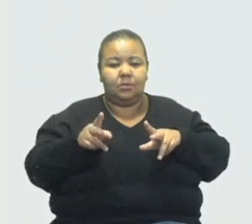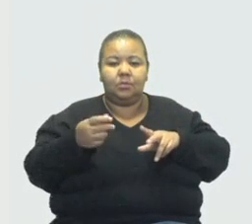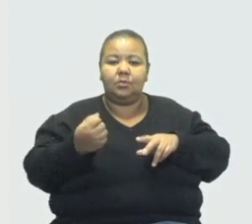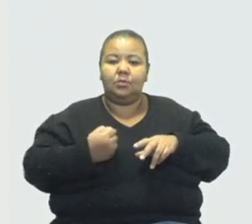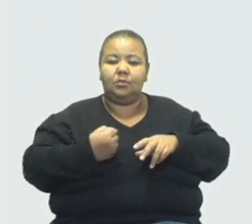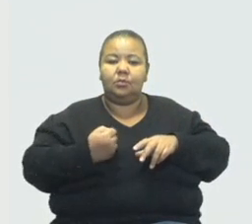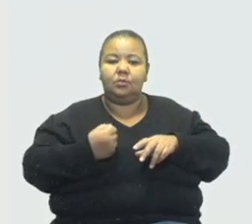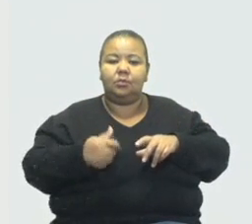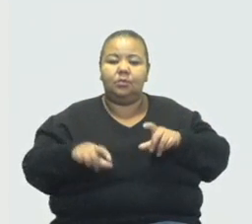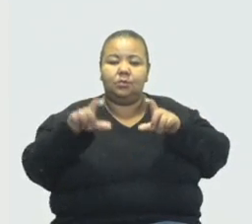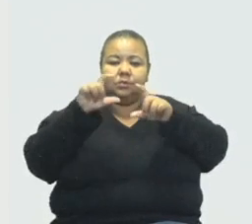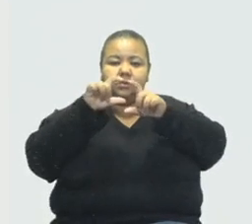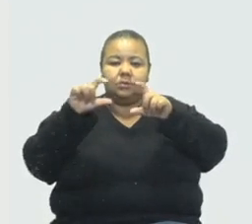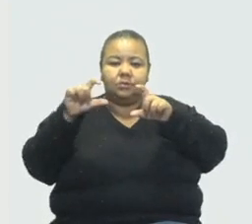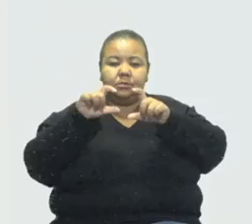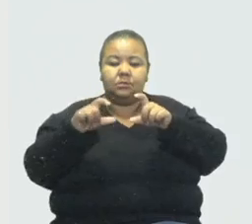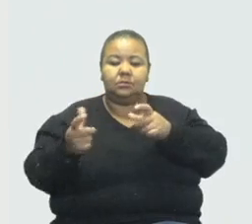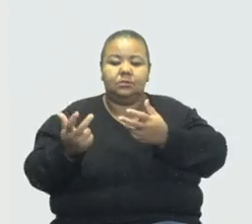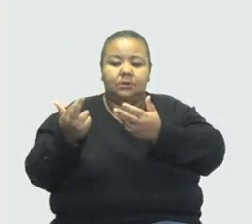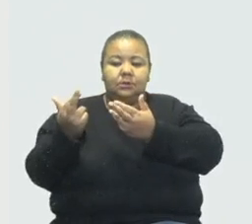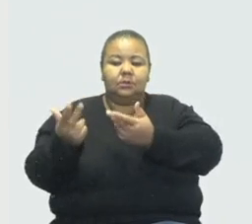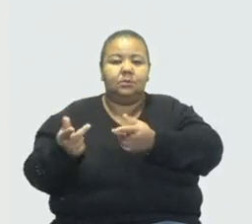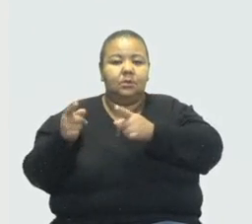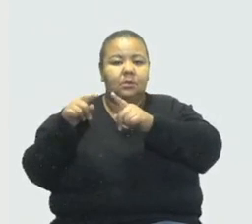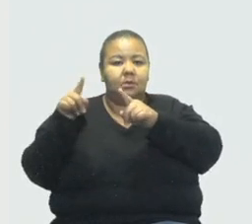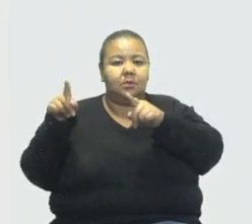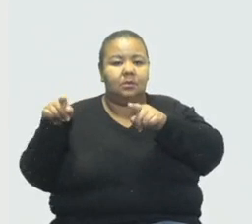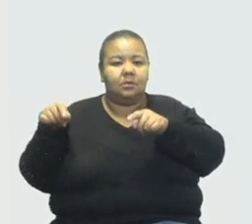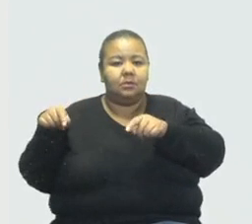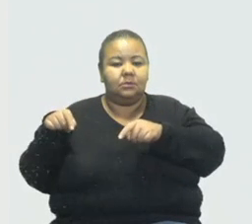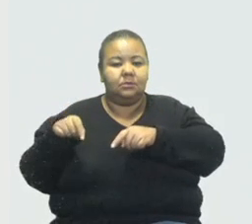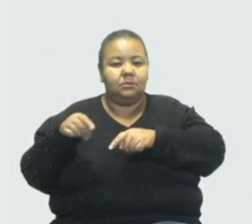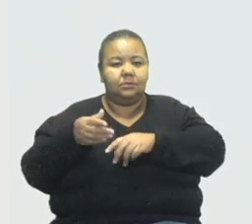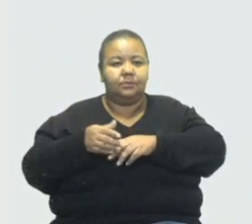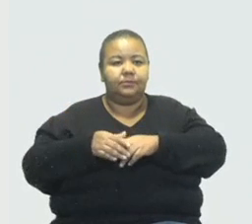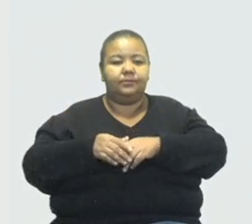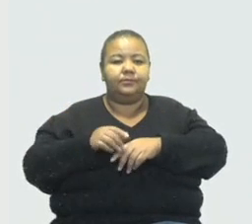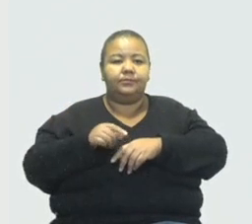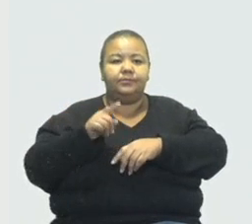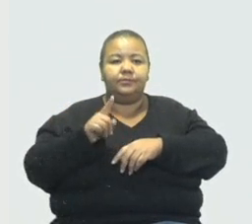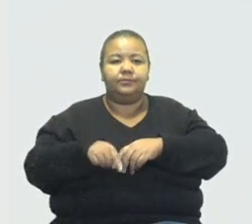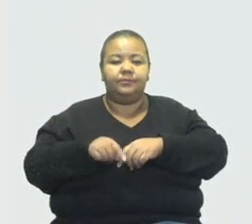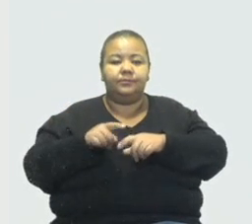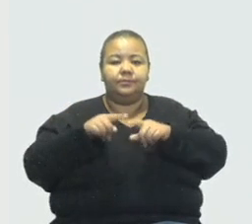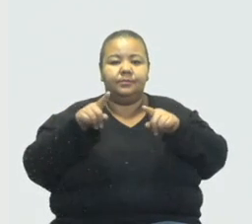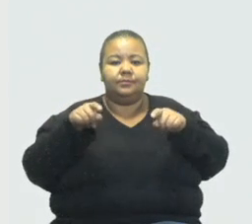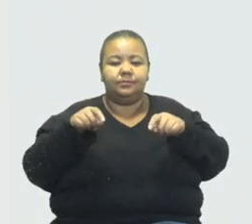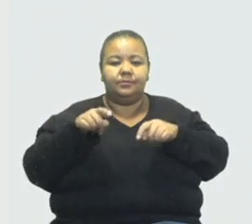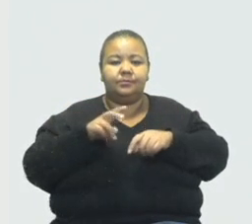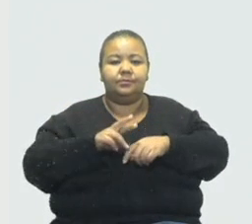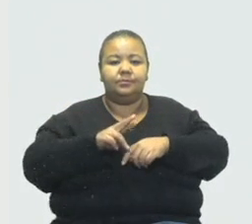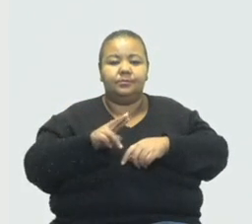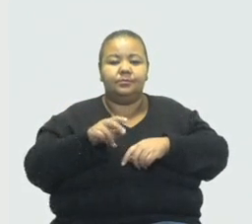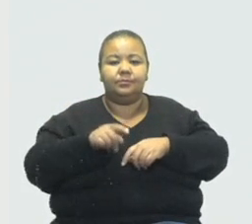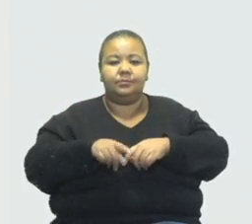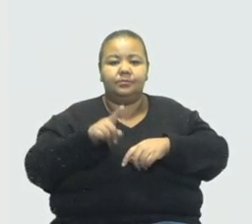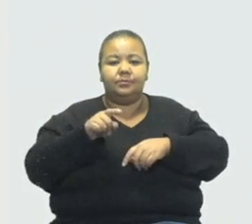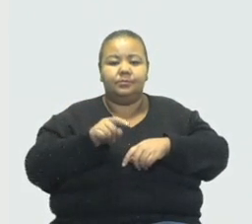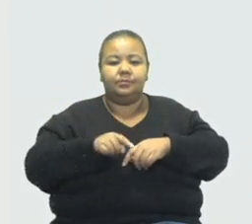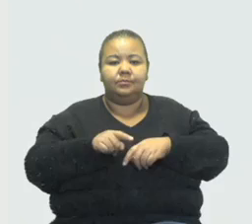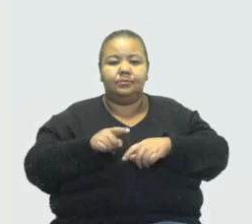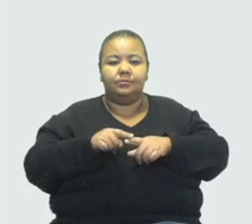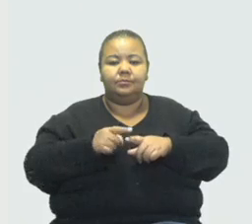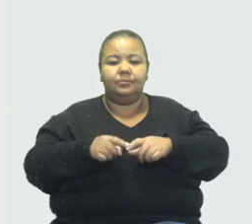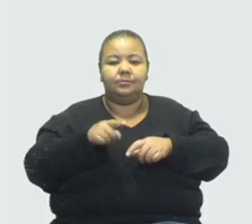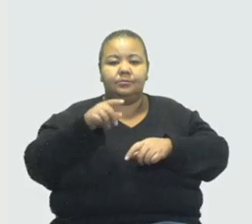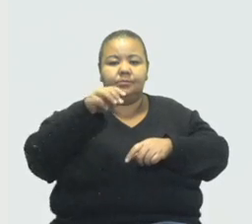ao número de linhas da segunda matriz. E a matriz resultado, ela será da